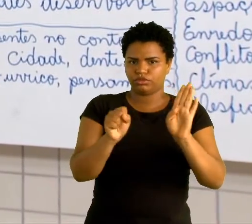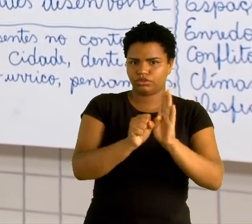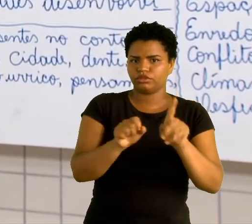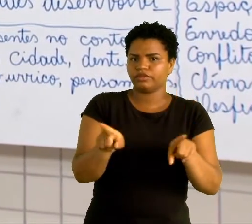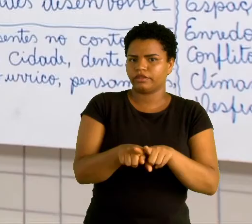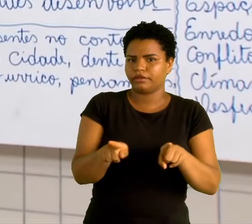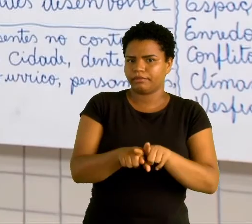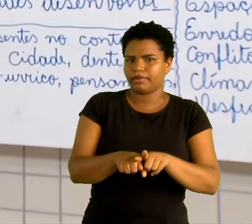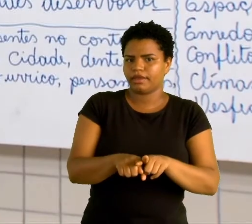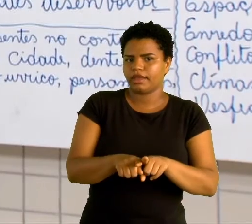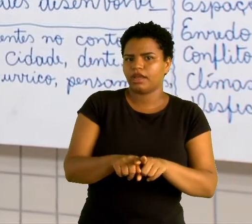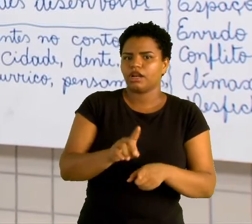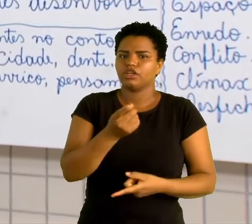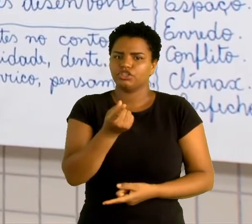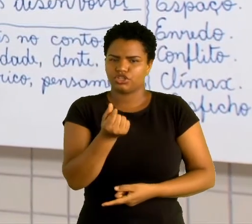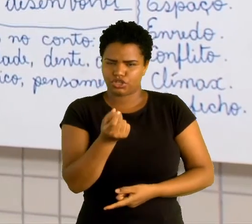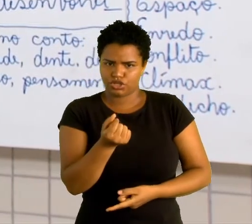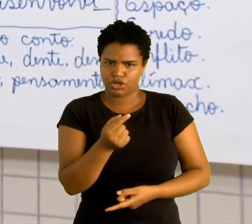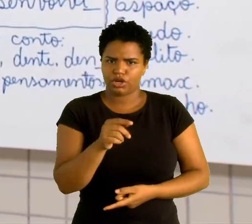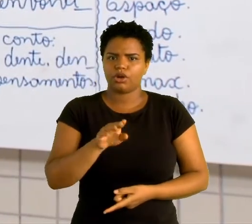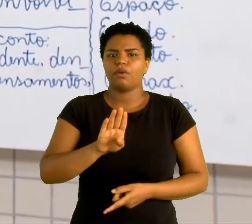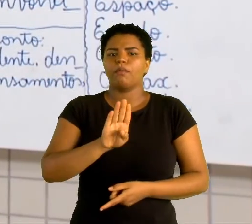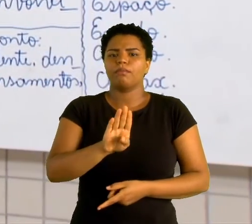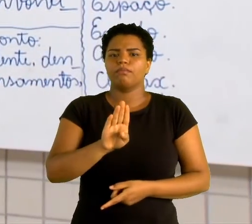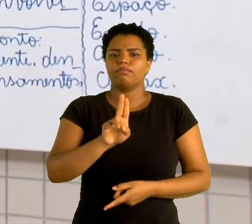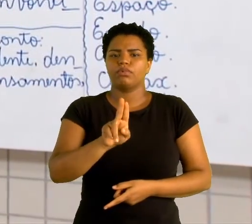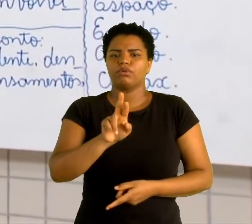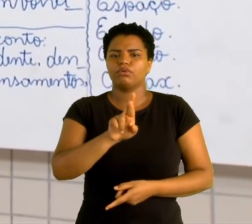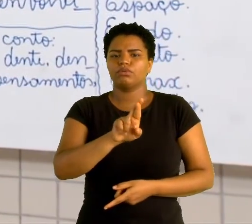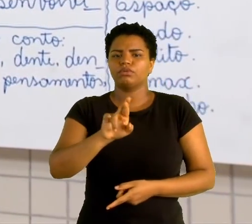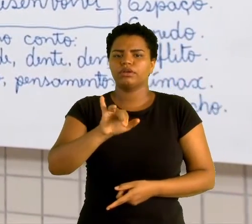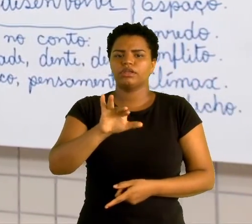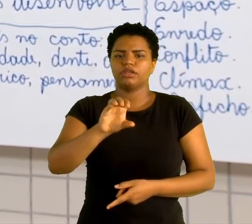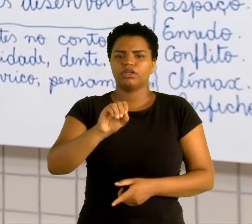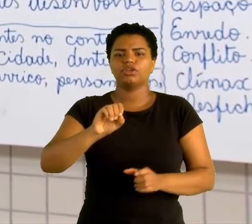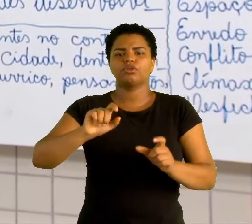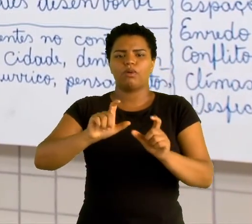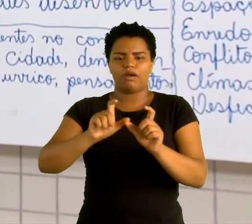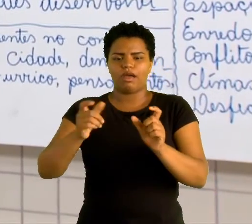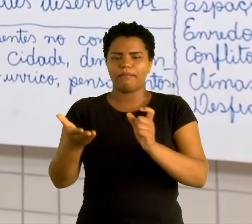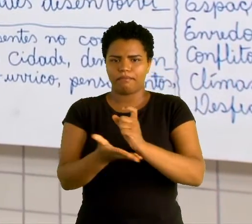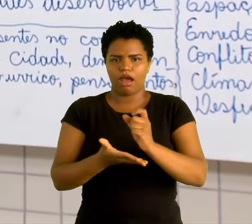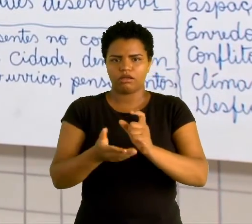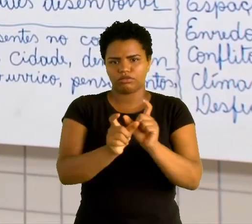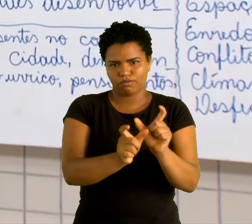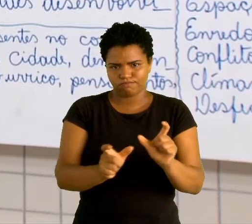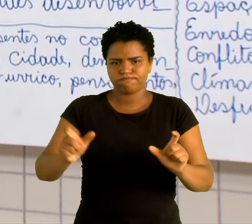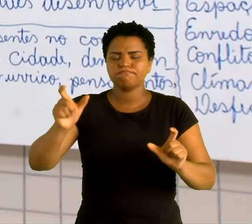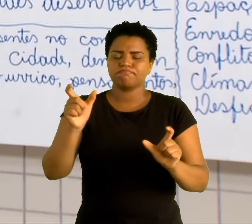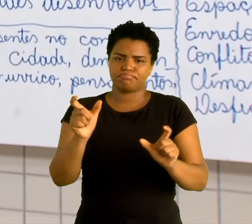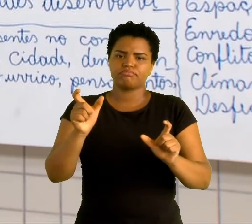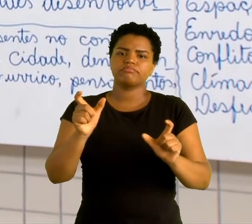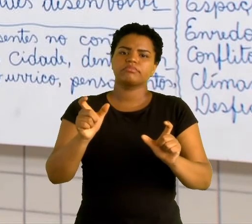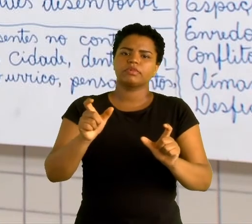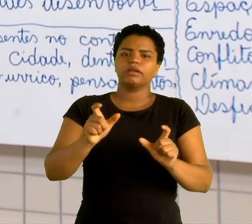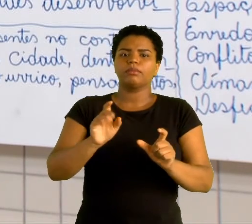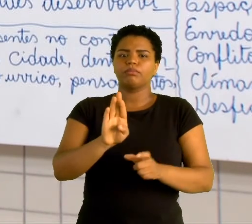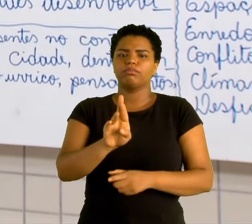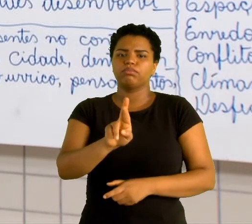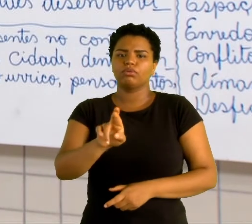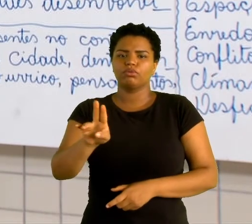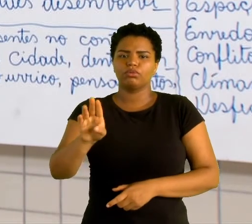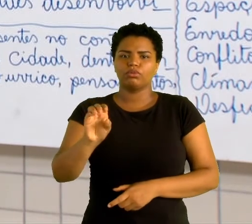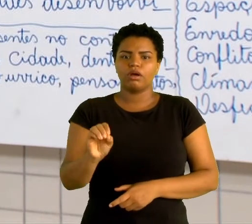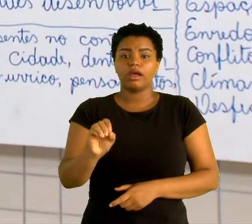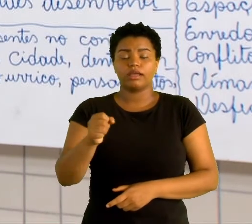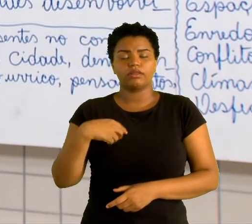burrico, que é derivado também de burro. Pensamentos é um substantivo que está no plural.